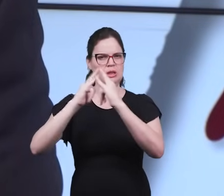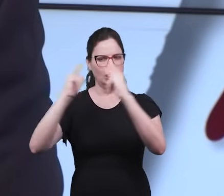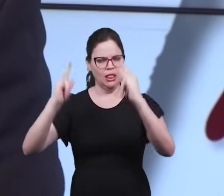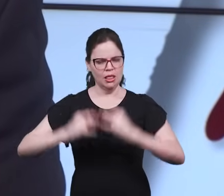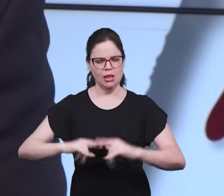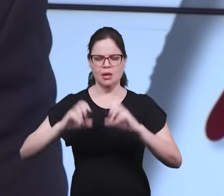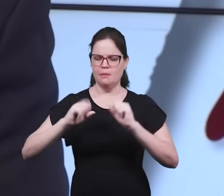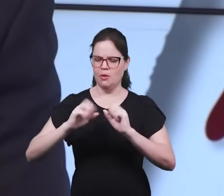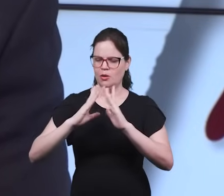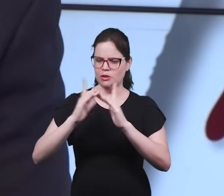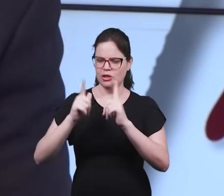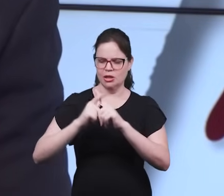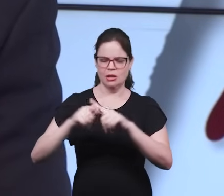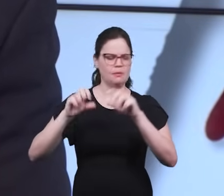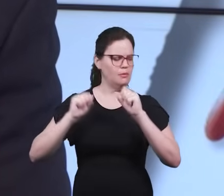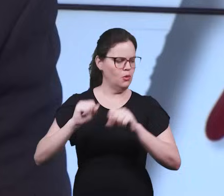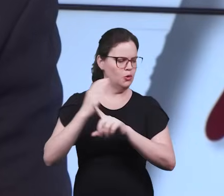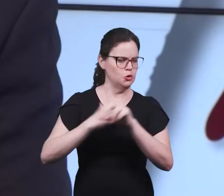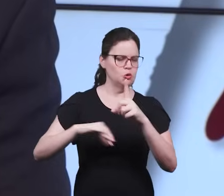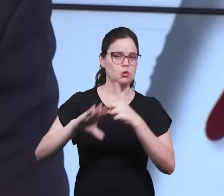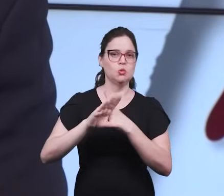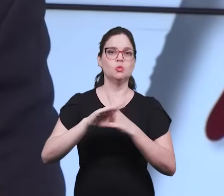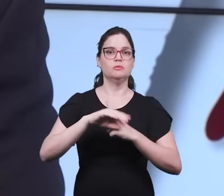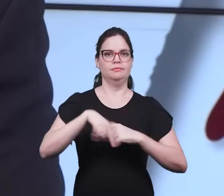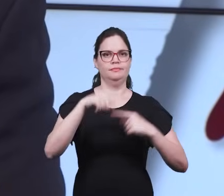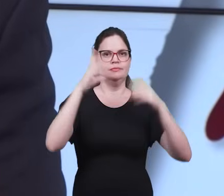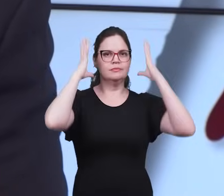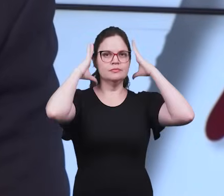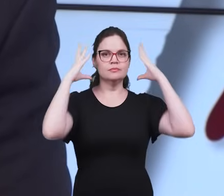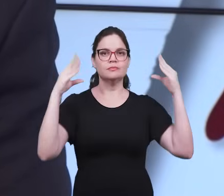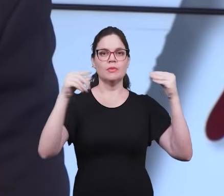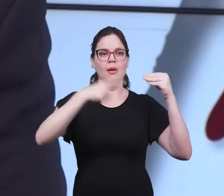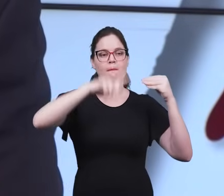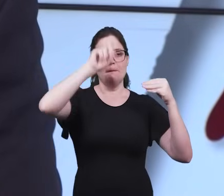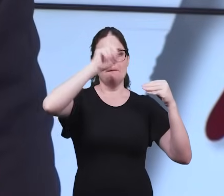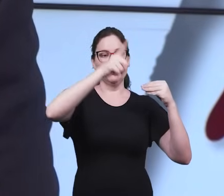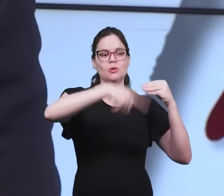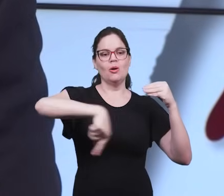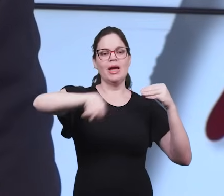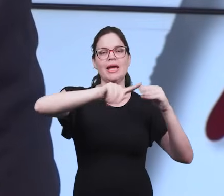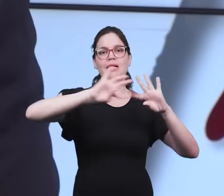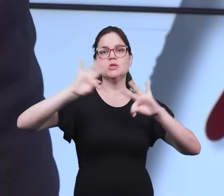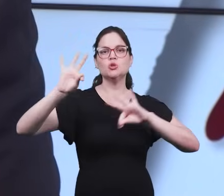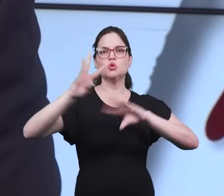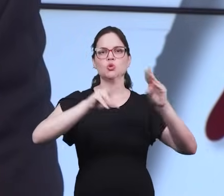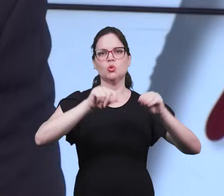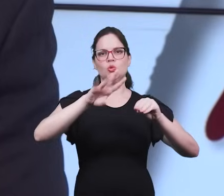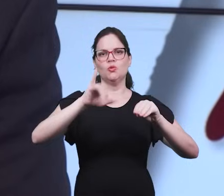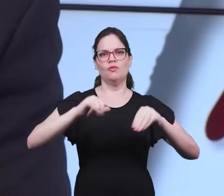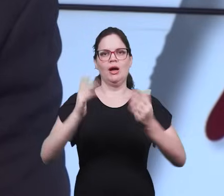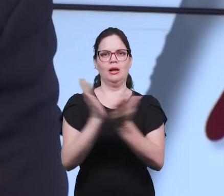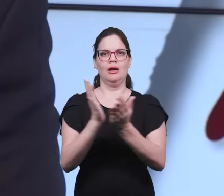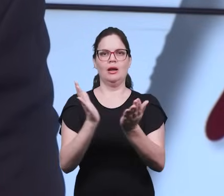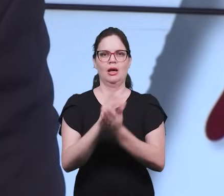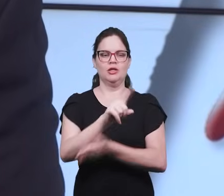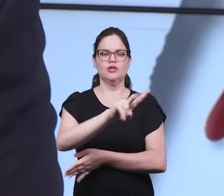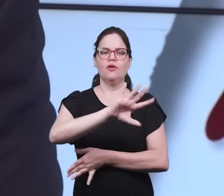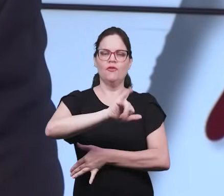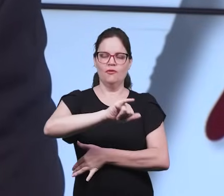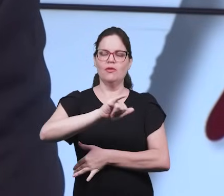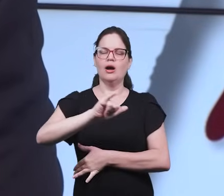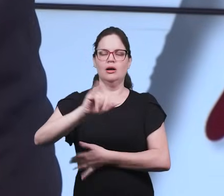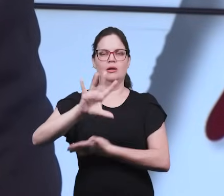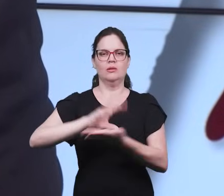culto. Então podemos dizer que Constantino, ele fez, para todos entenderem, ele fez o noivado. Ele não fez o casamento, mas ele fez